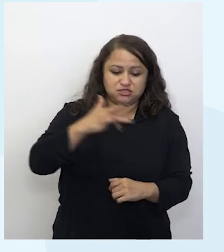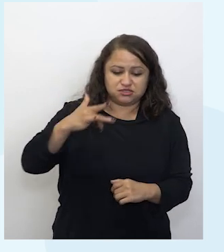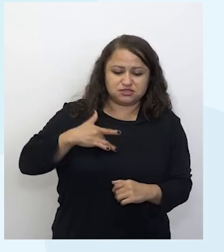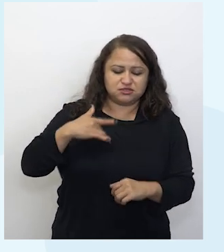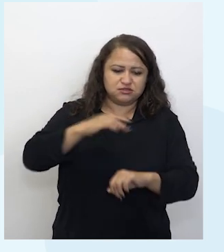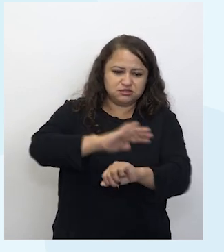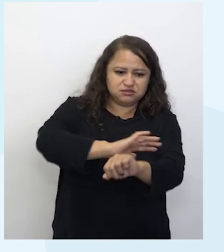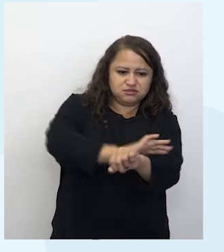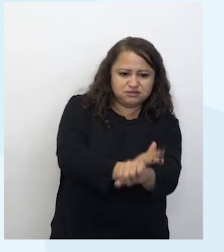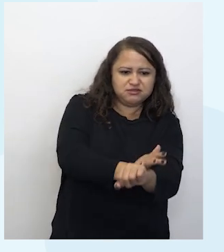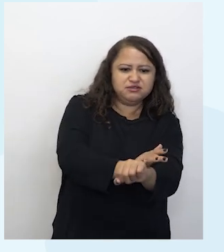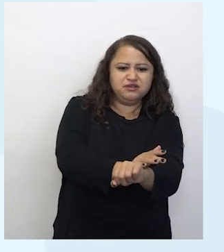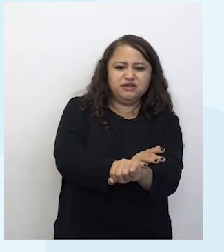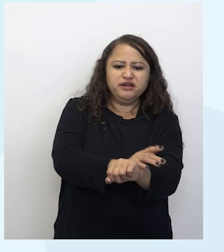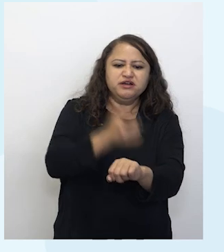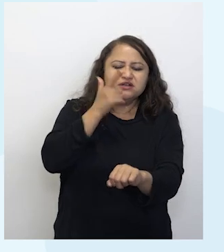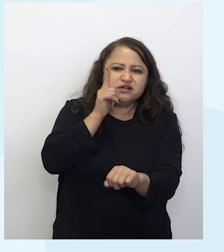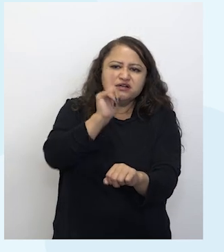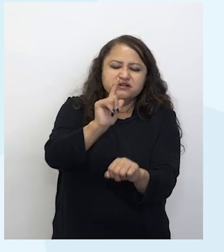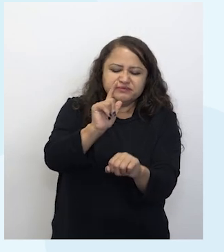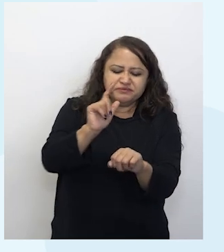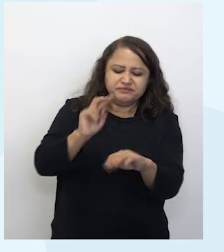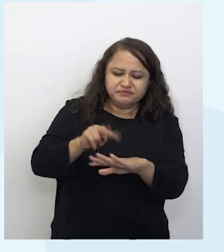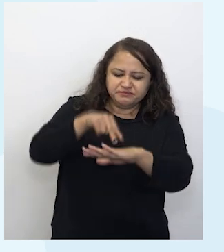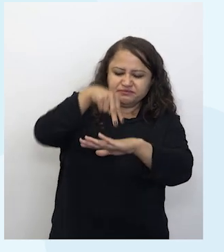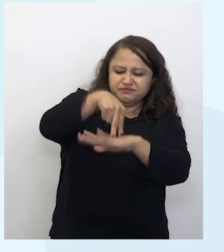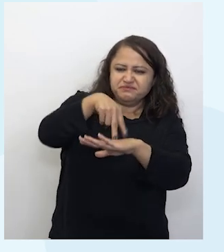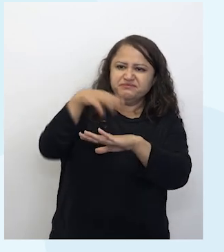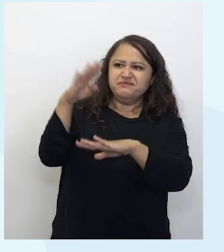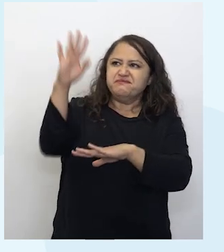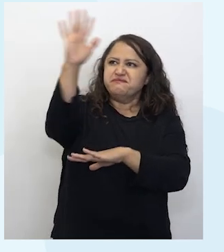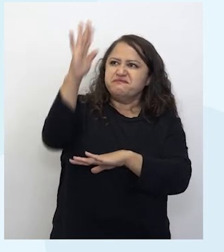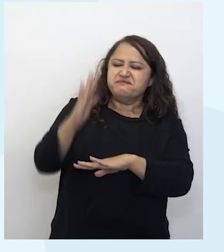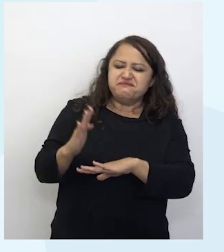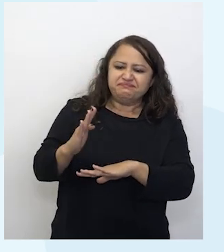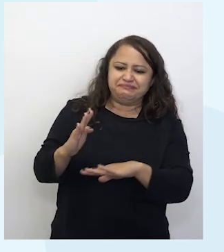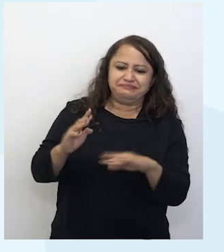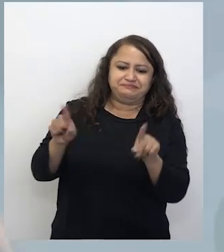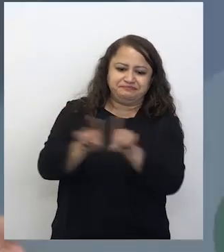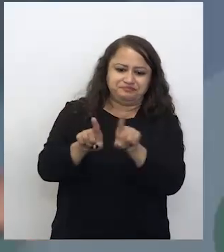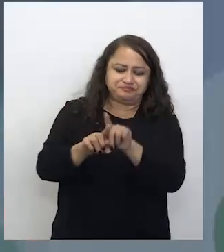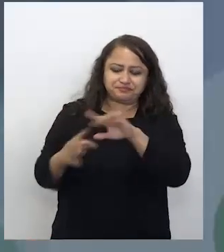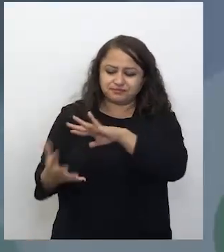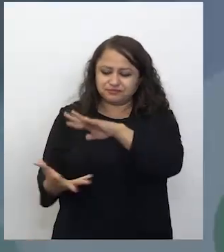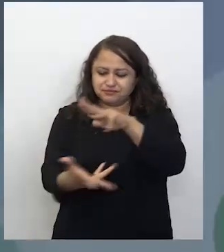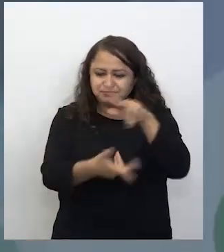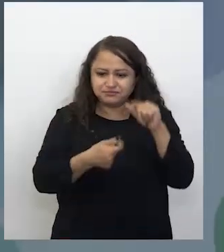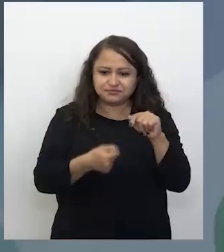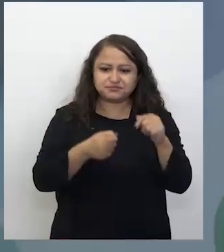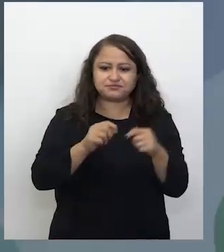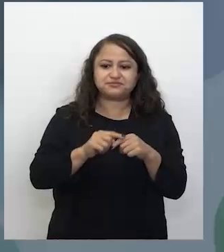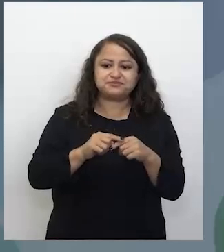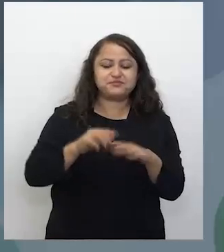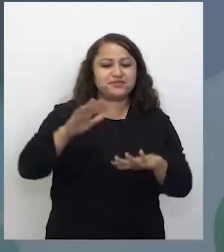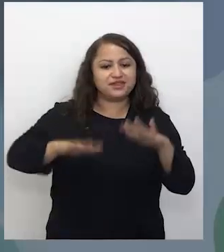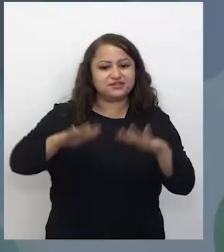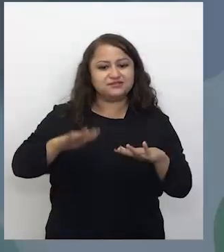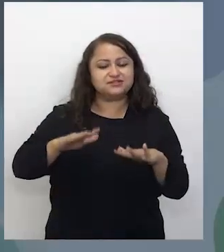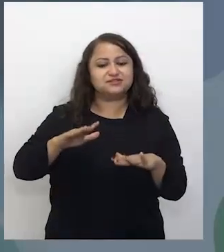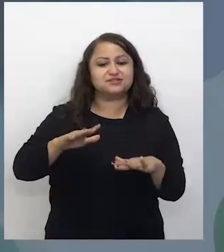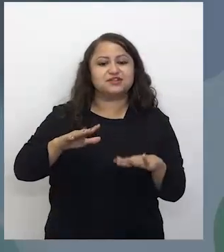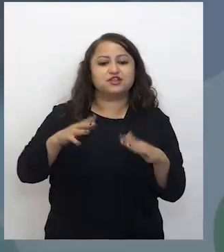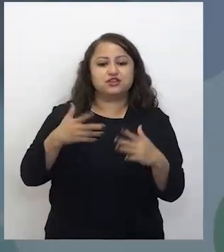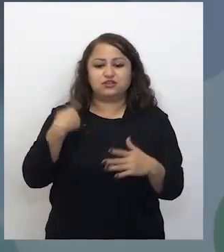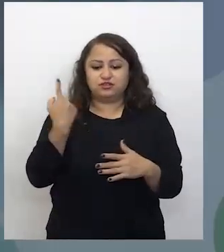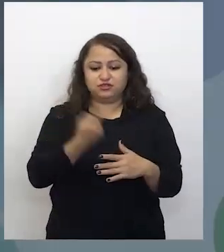cada vez mais notoriedade no Brasil e no mundo. Infelizmente, né, como eu disse, por conta dos direitos autorais, a gente não